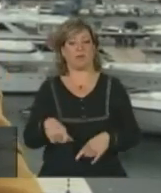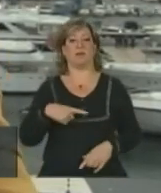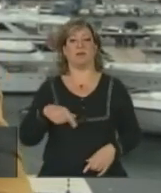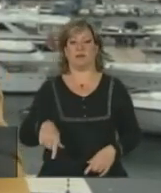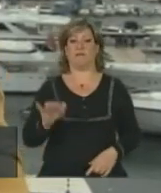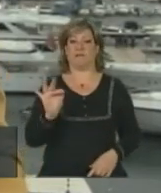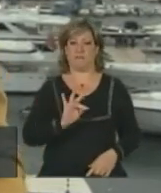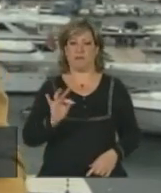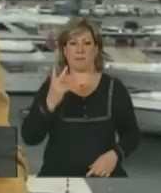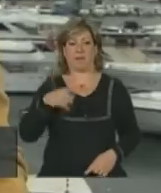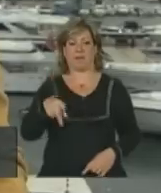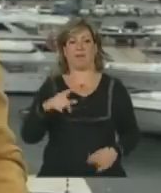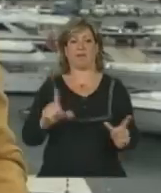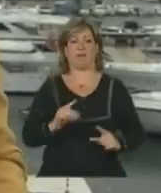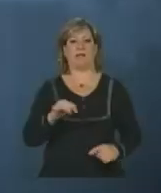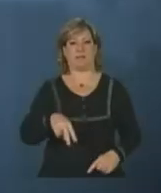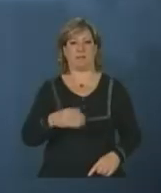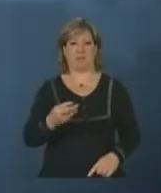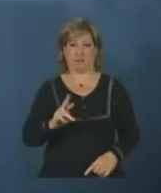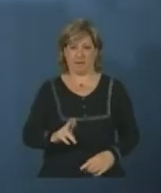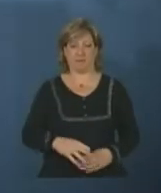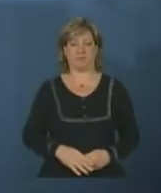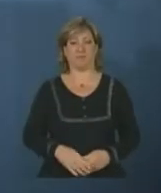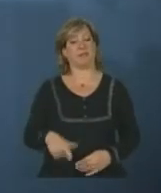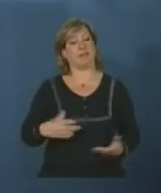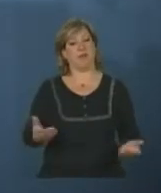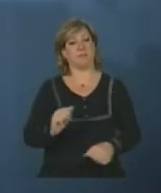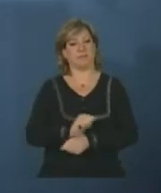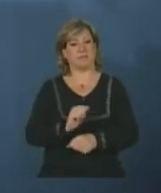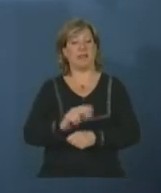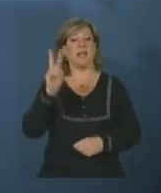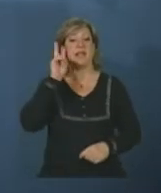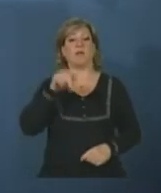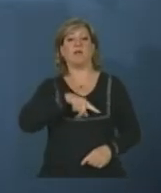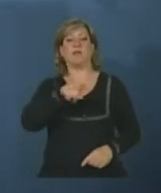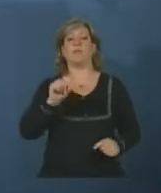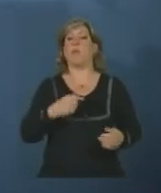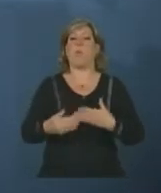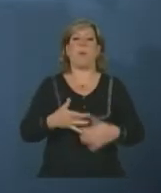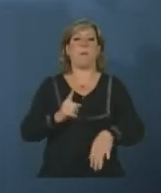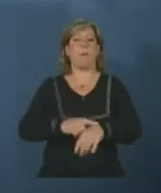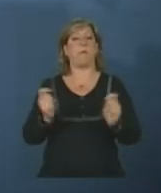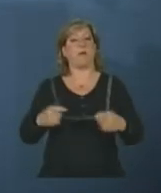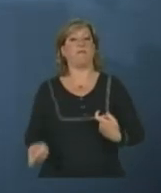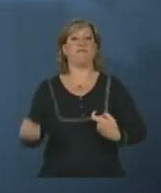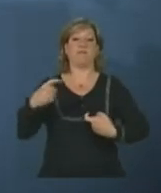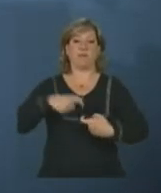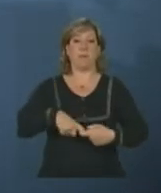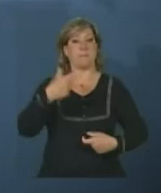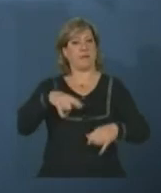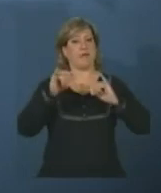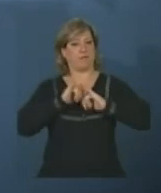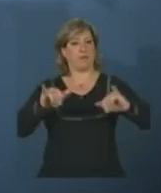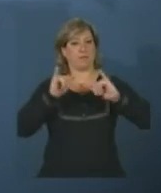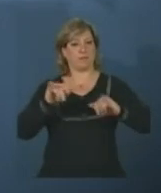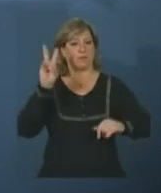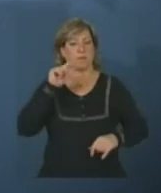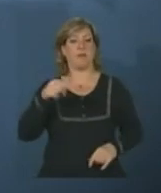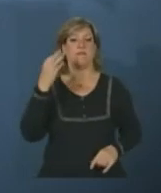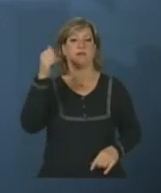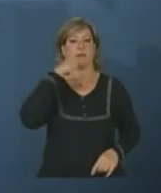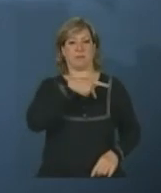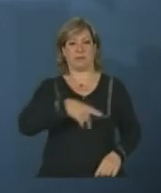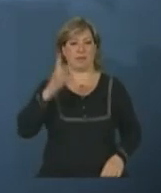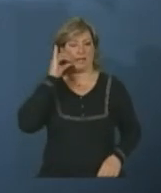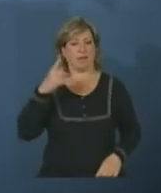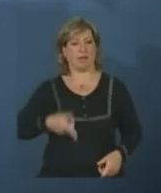cana e Carla batia para a TV NBR por hora é só lembrando que a qualquer momento podemos voltar com mais informações sobre a